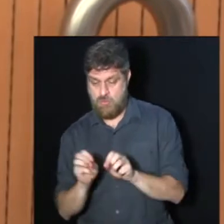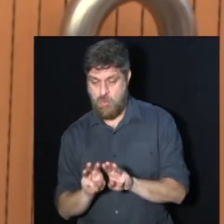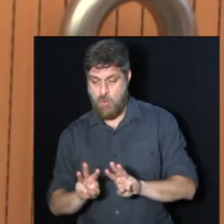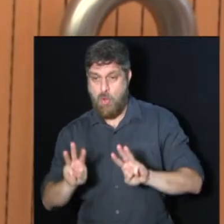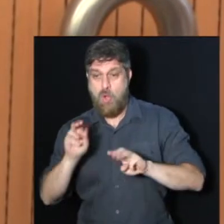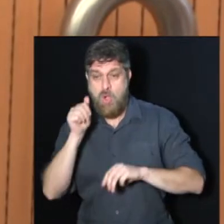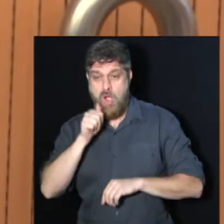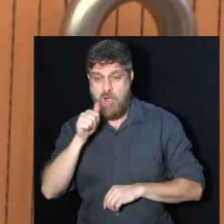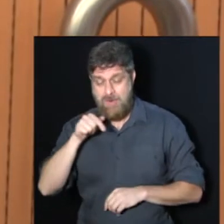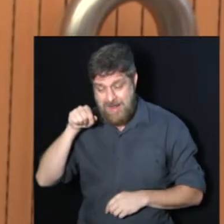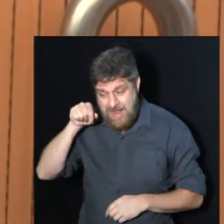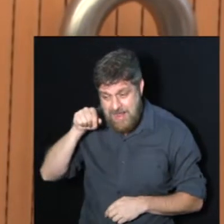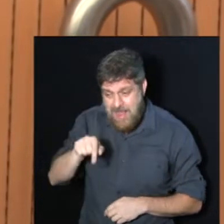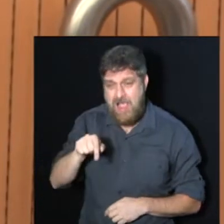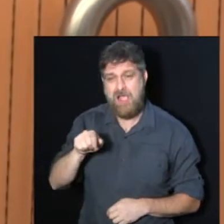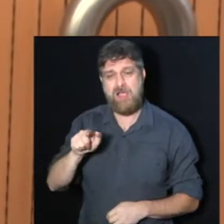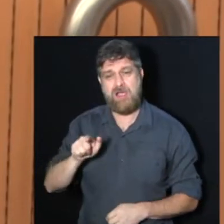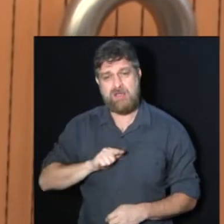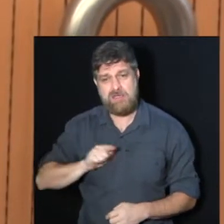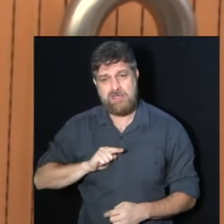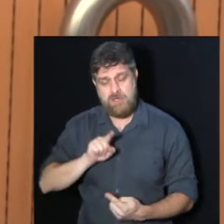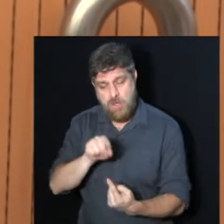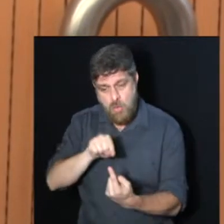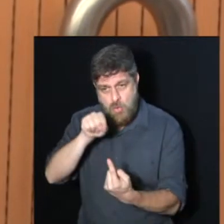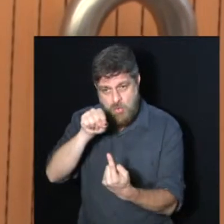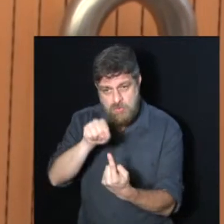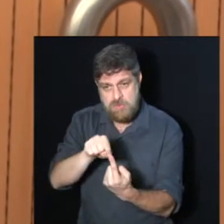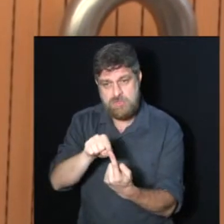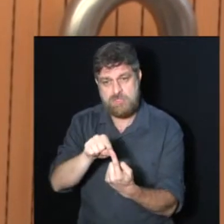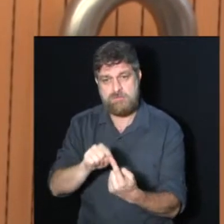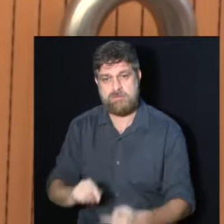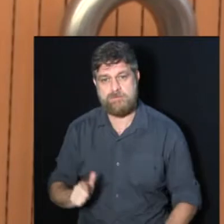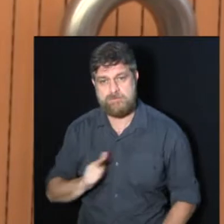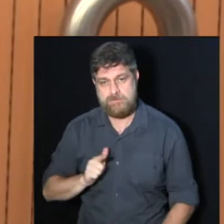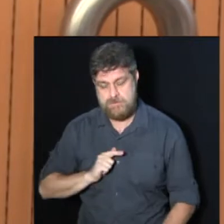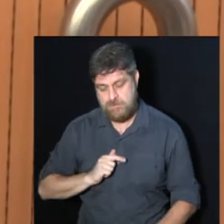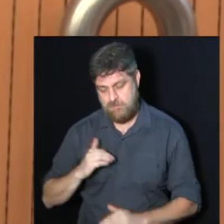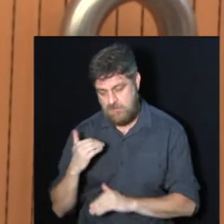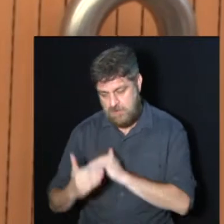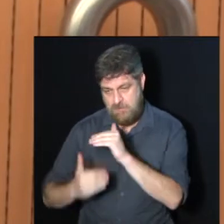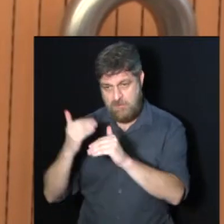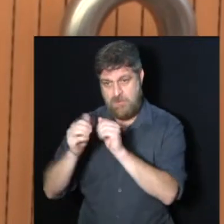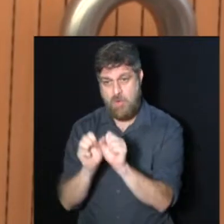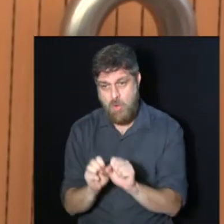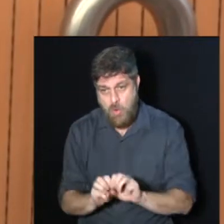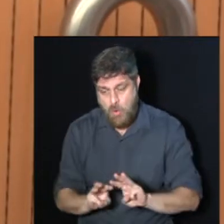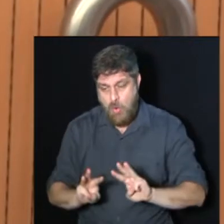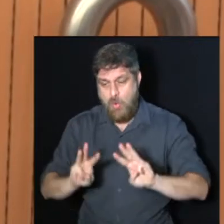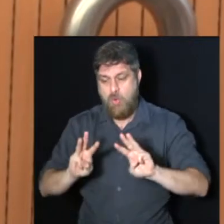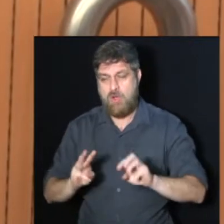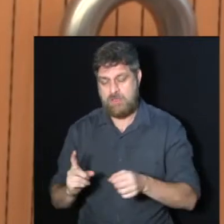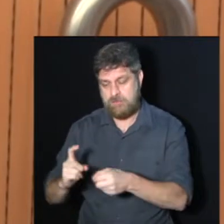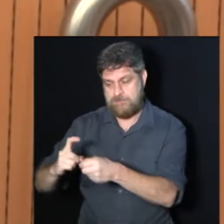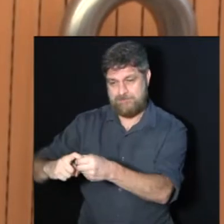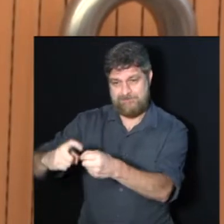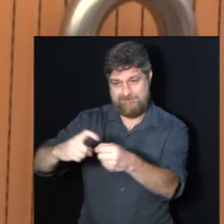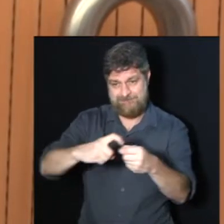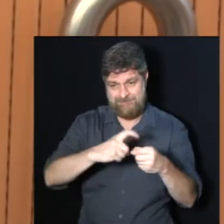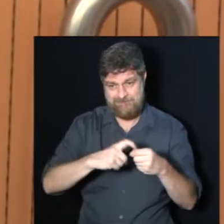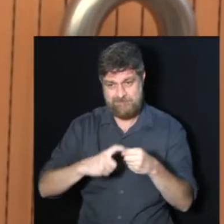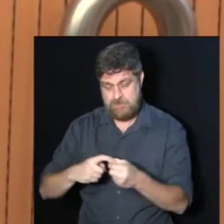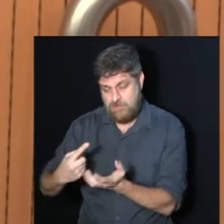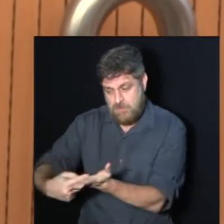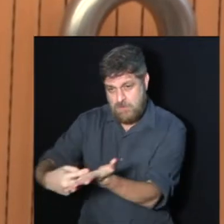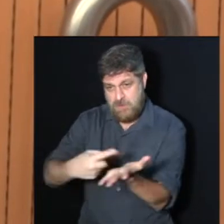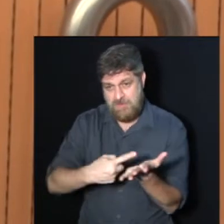é inspirado nos Objetivos de Desenvolvimento Sustentável. A ONU, junto aos Estados-membros, acorda, essa